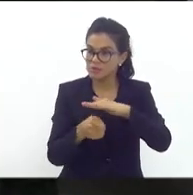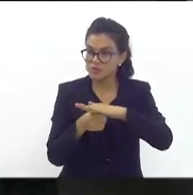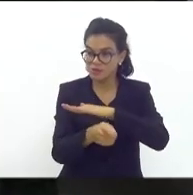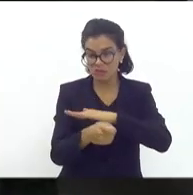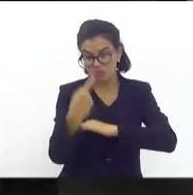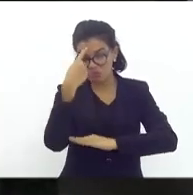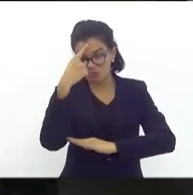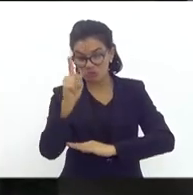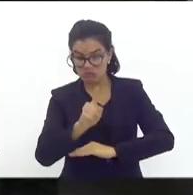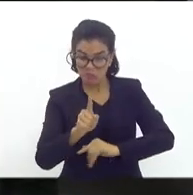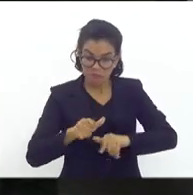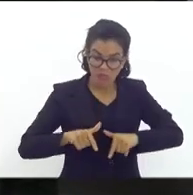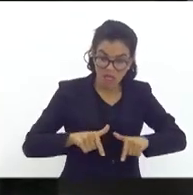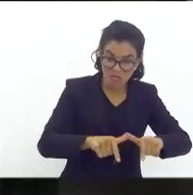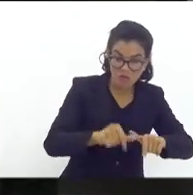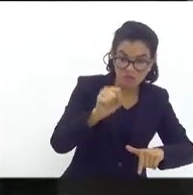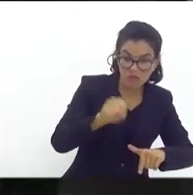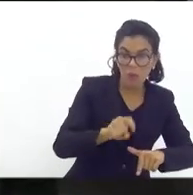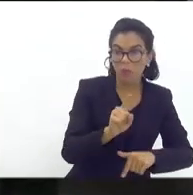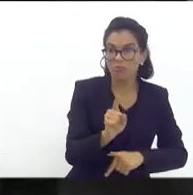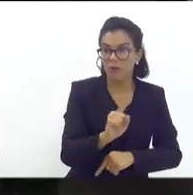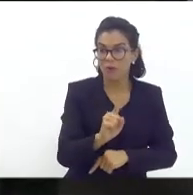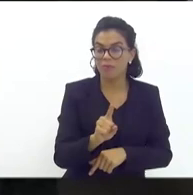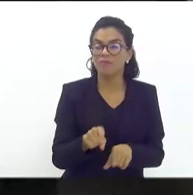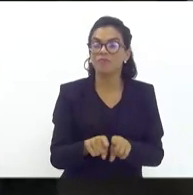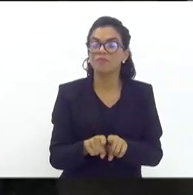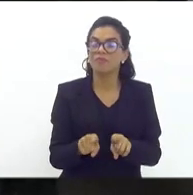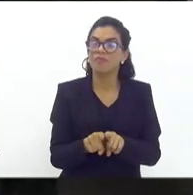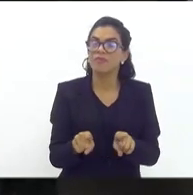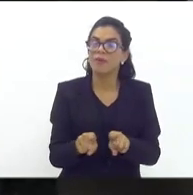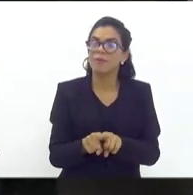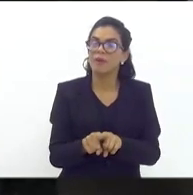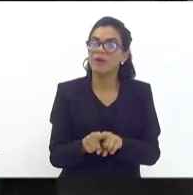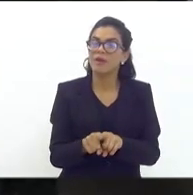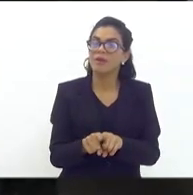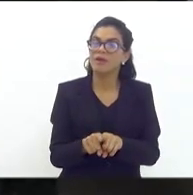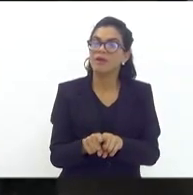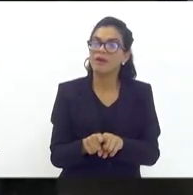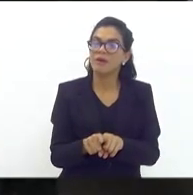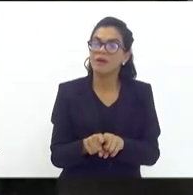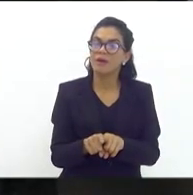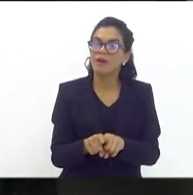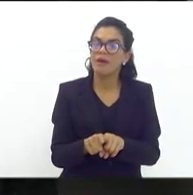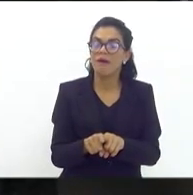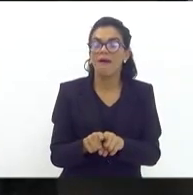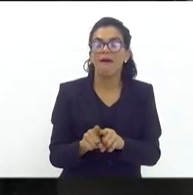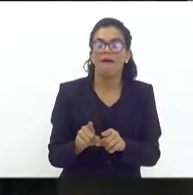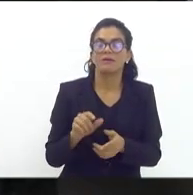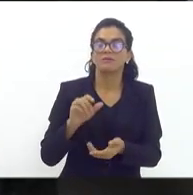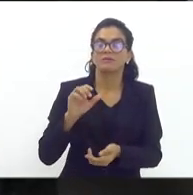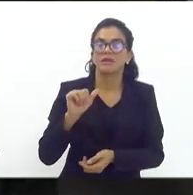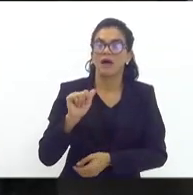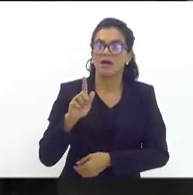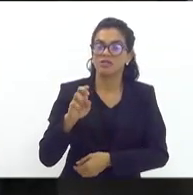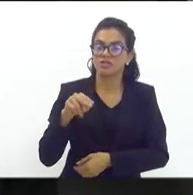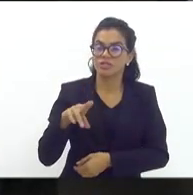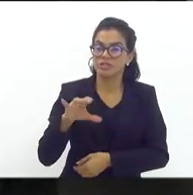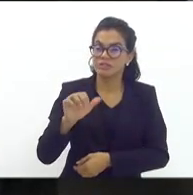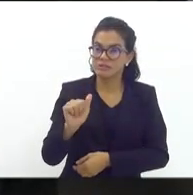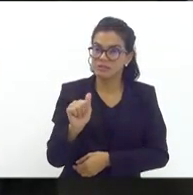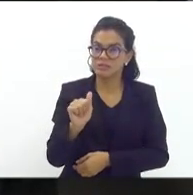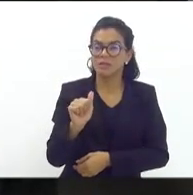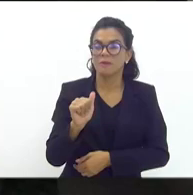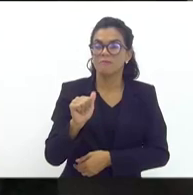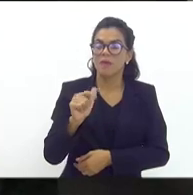saber se estão sendo executados ou não ela vai fazer as agências atuarem para fazer as